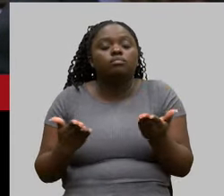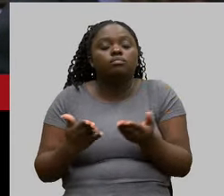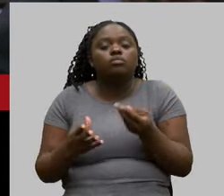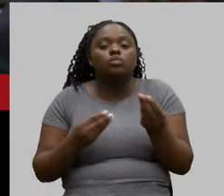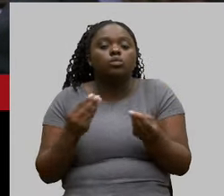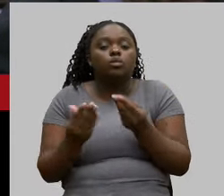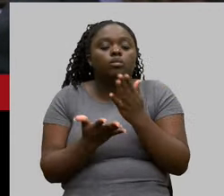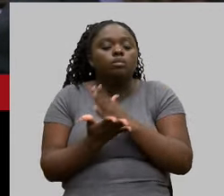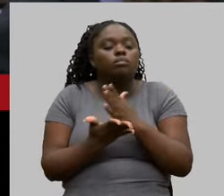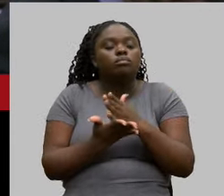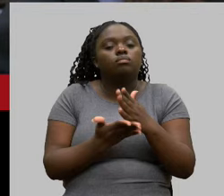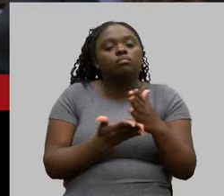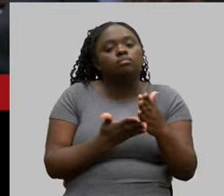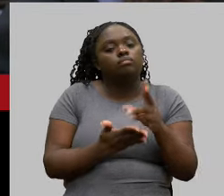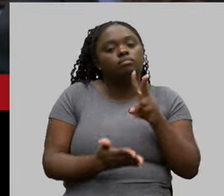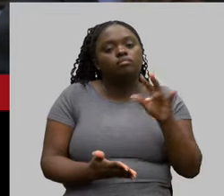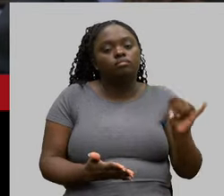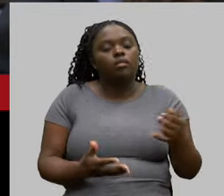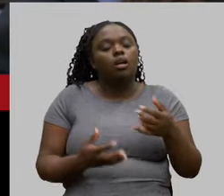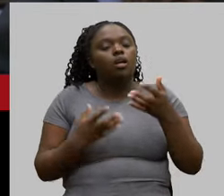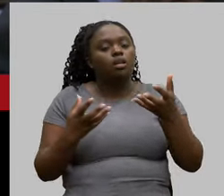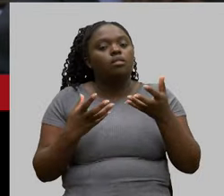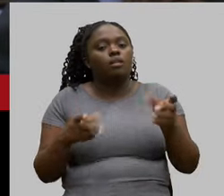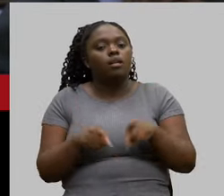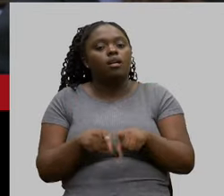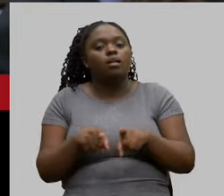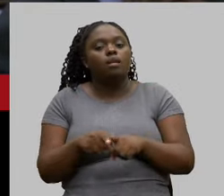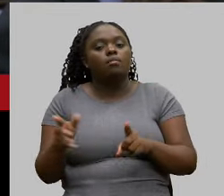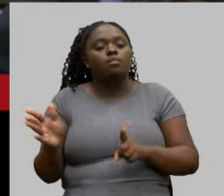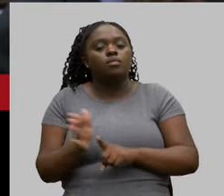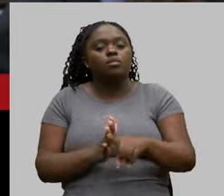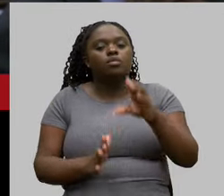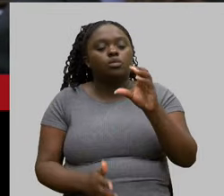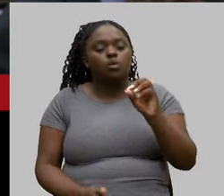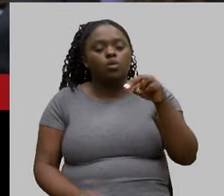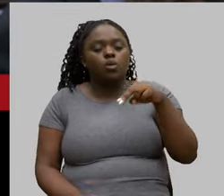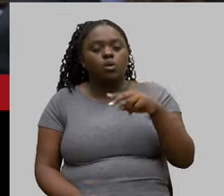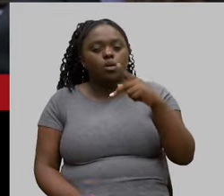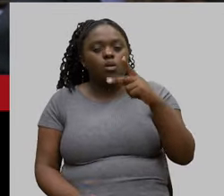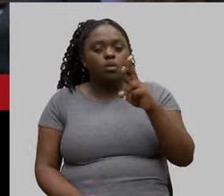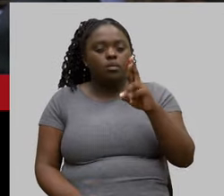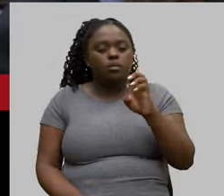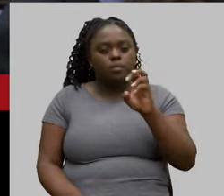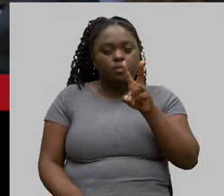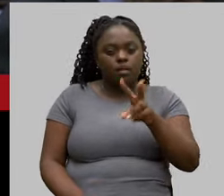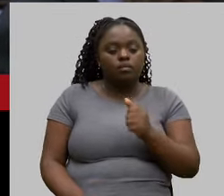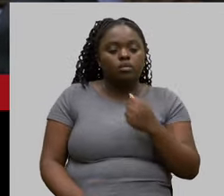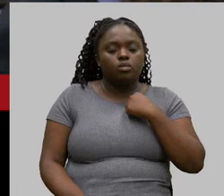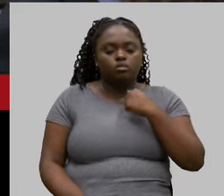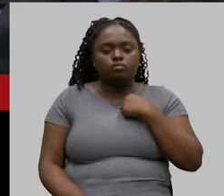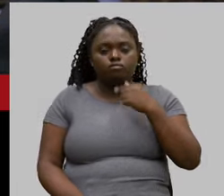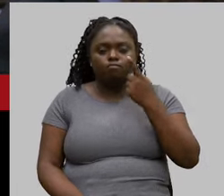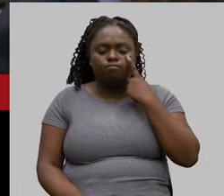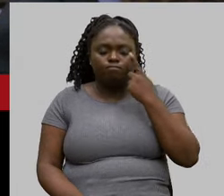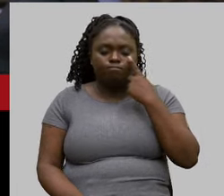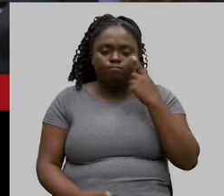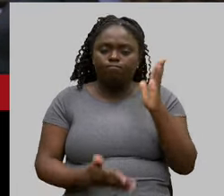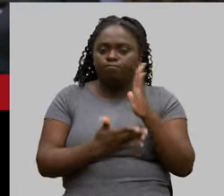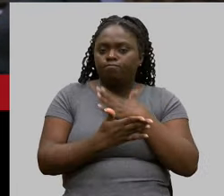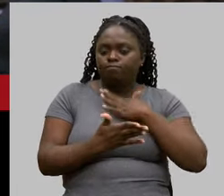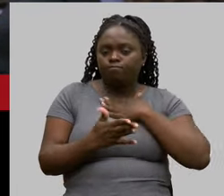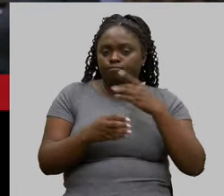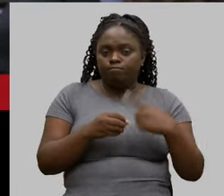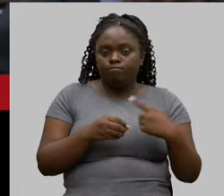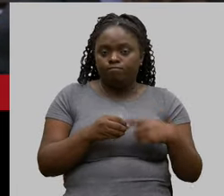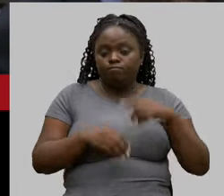eu me permite fazer uma outra pergunta também sobre a questão do compré que eu tenho observado no nosso município também assim em outros municípios também